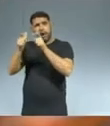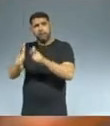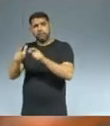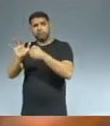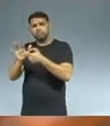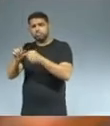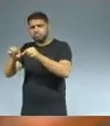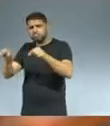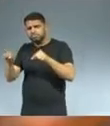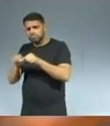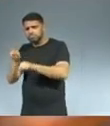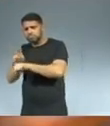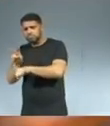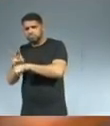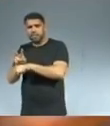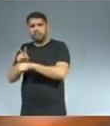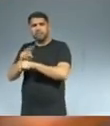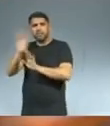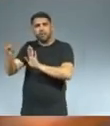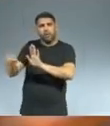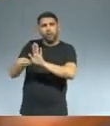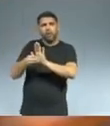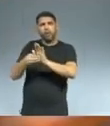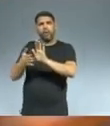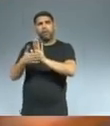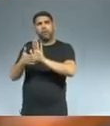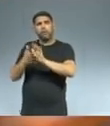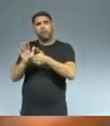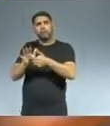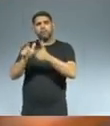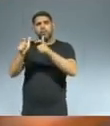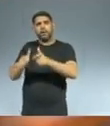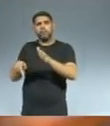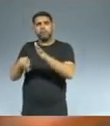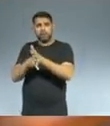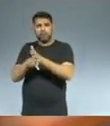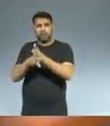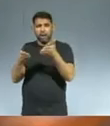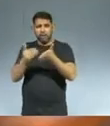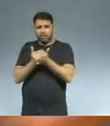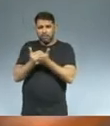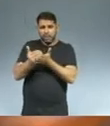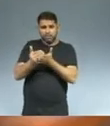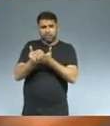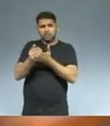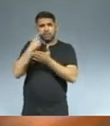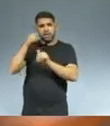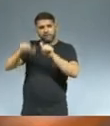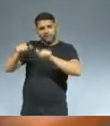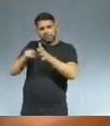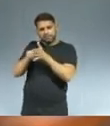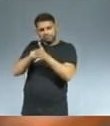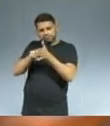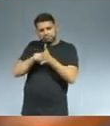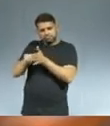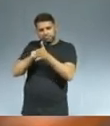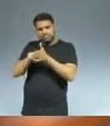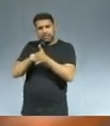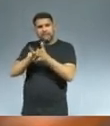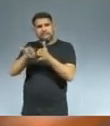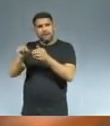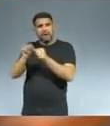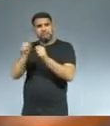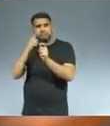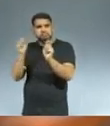mas que colocaram ali a aquilo que as suas propriedades têm e a partir de agora do cruzamento da análise de dar risada